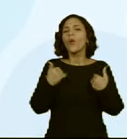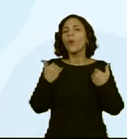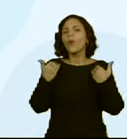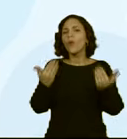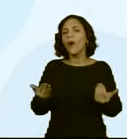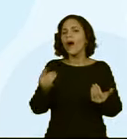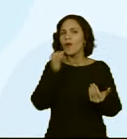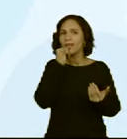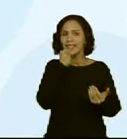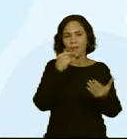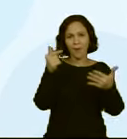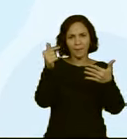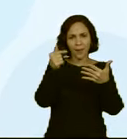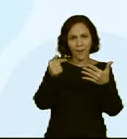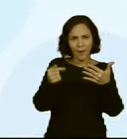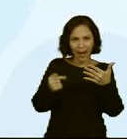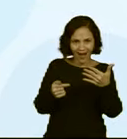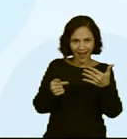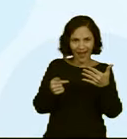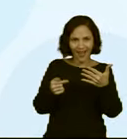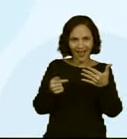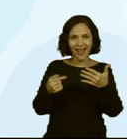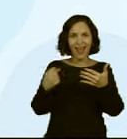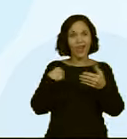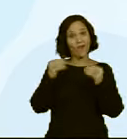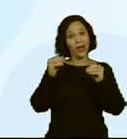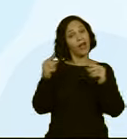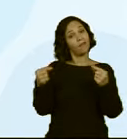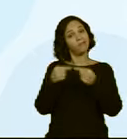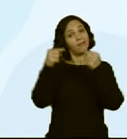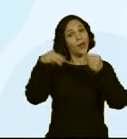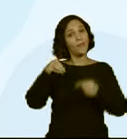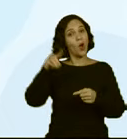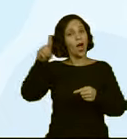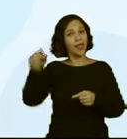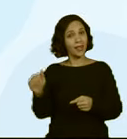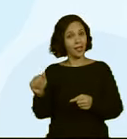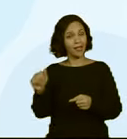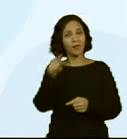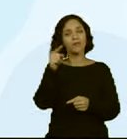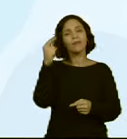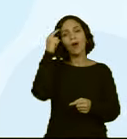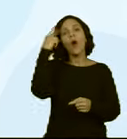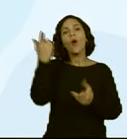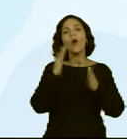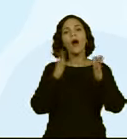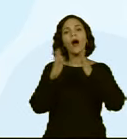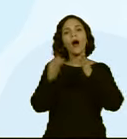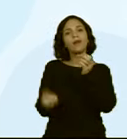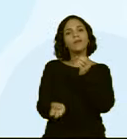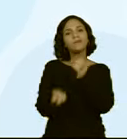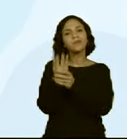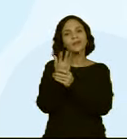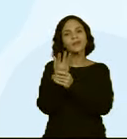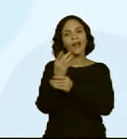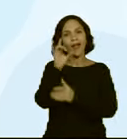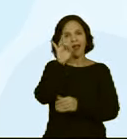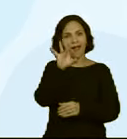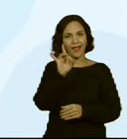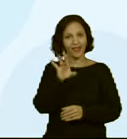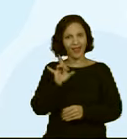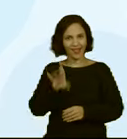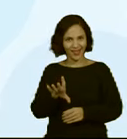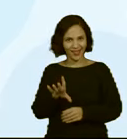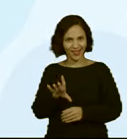os seguintes itens de moda né e descobrir em que épocas com cada um